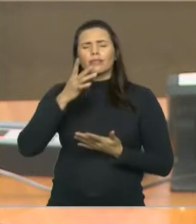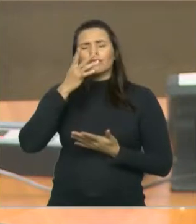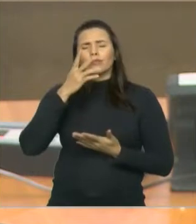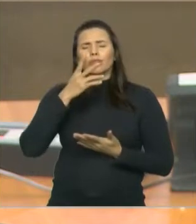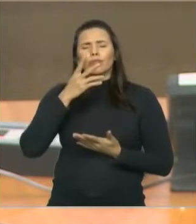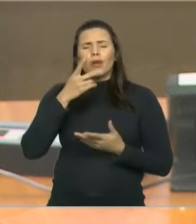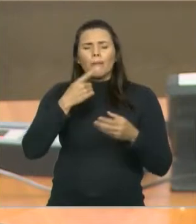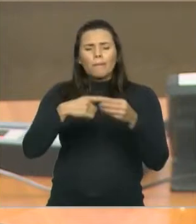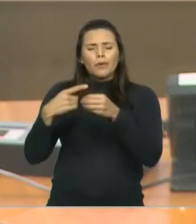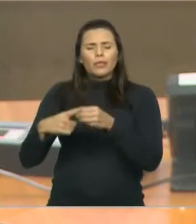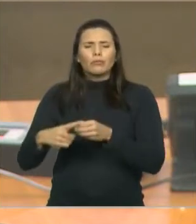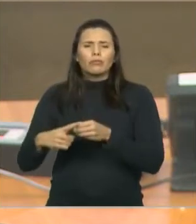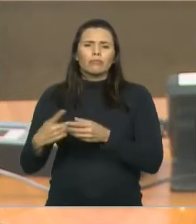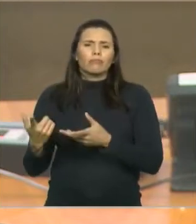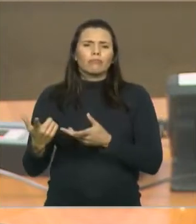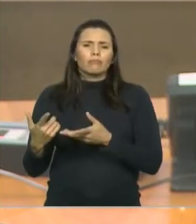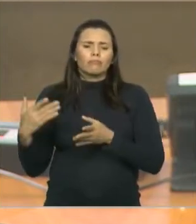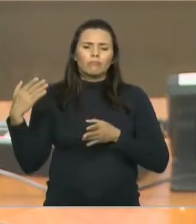pacientes, mas que